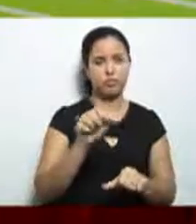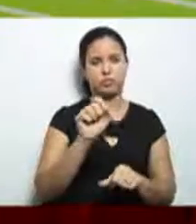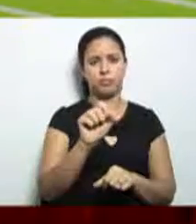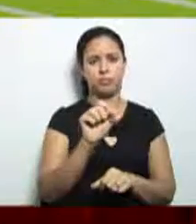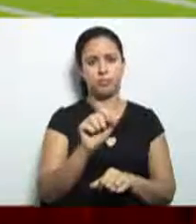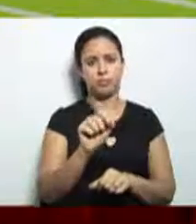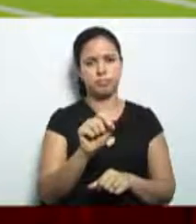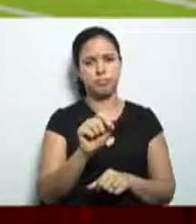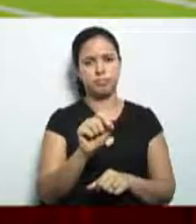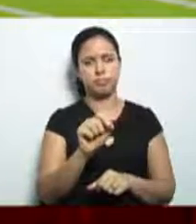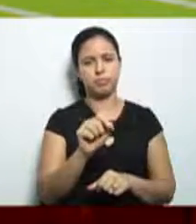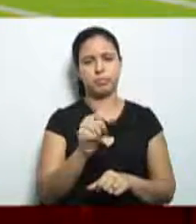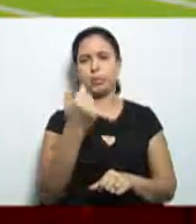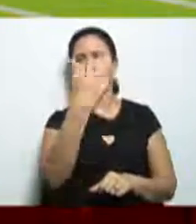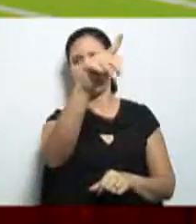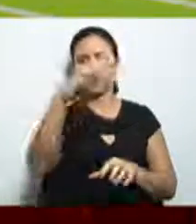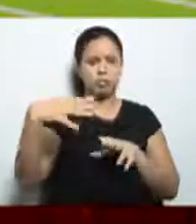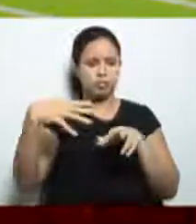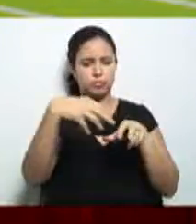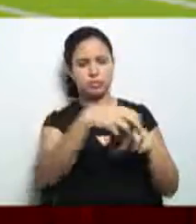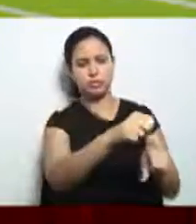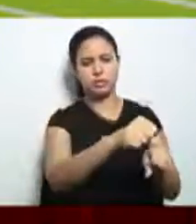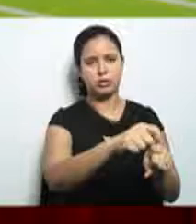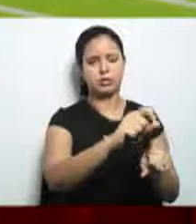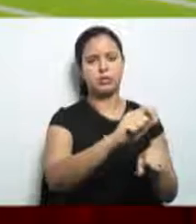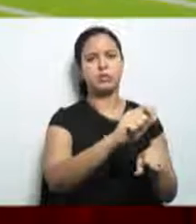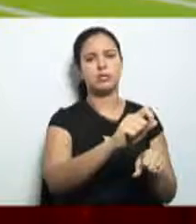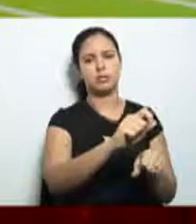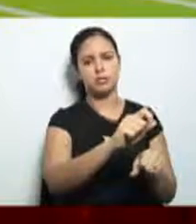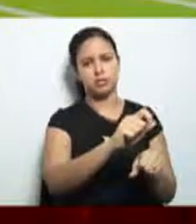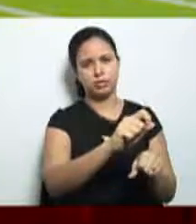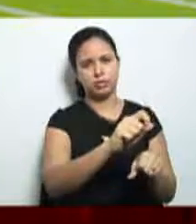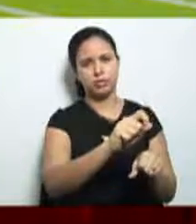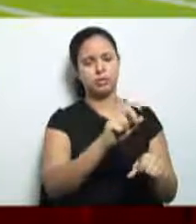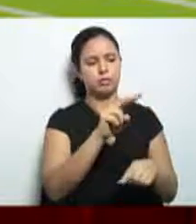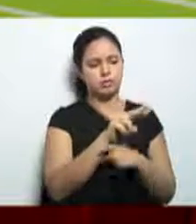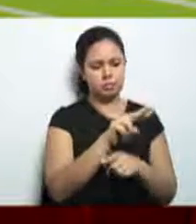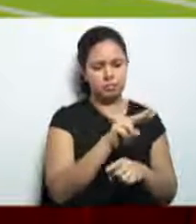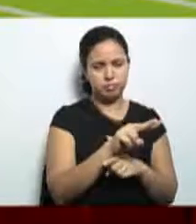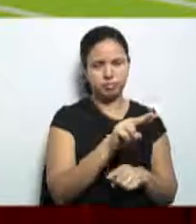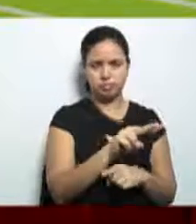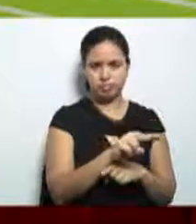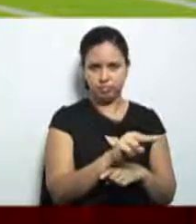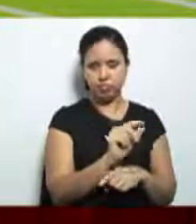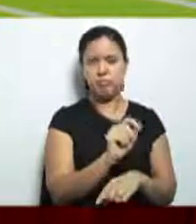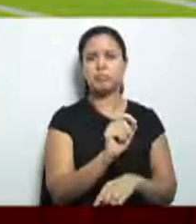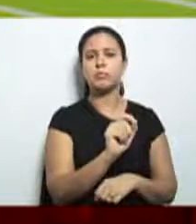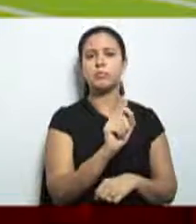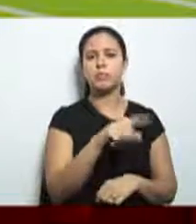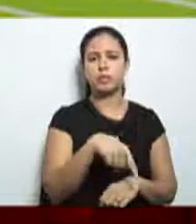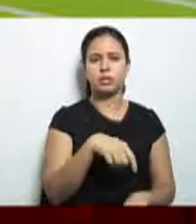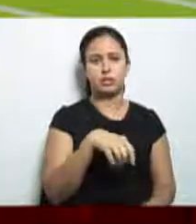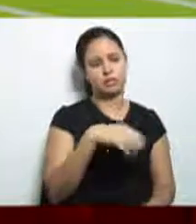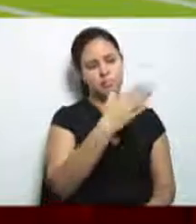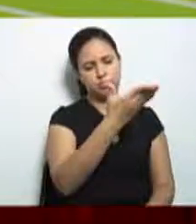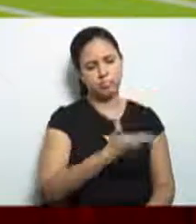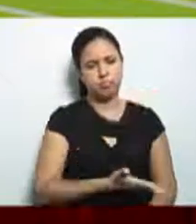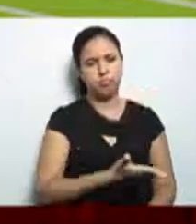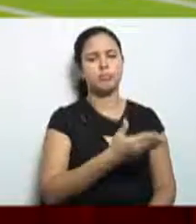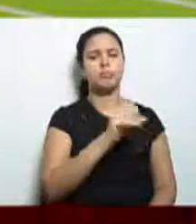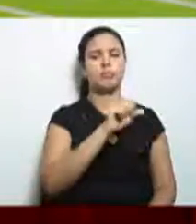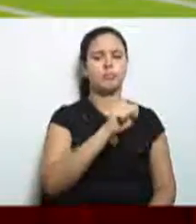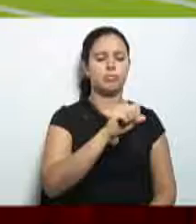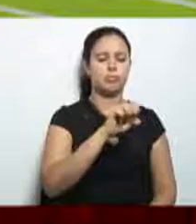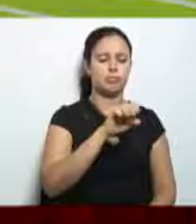inimigo viesse invadir, quem protegia a terra e esse camponês era o senhor feudal, em troca disso,